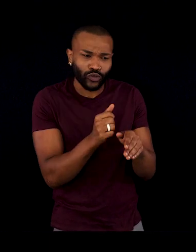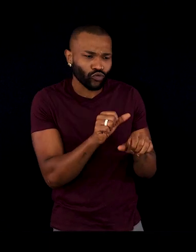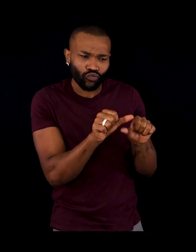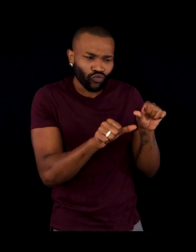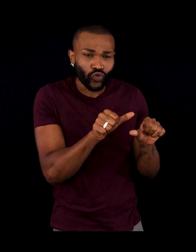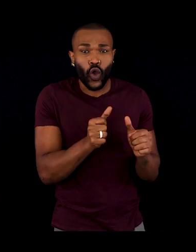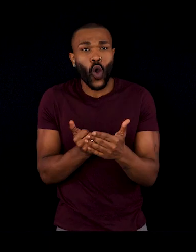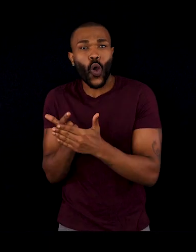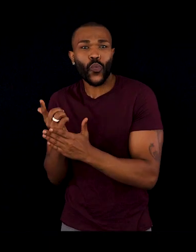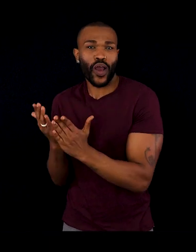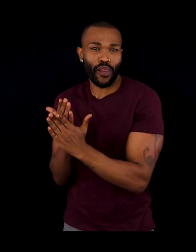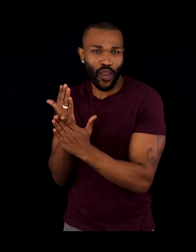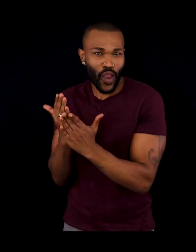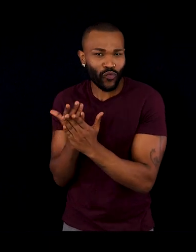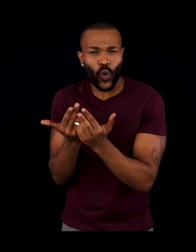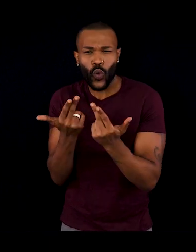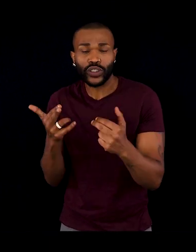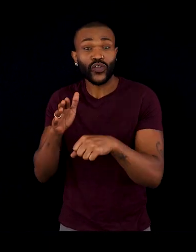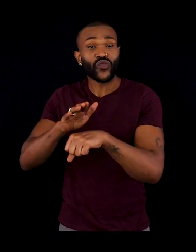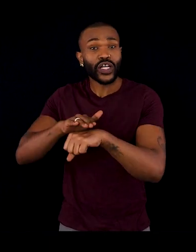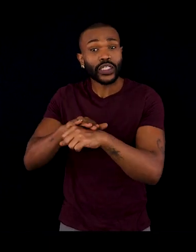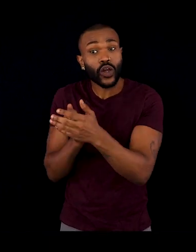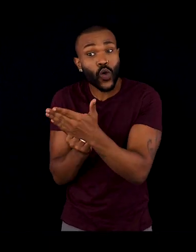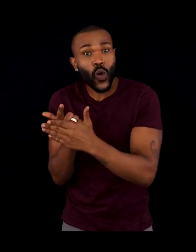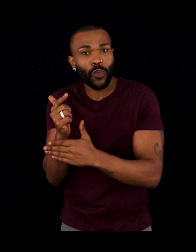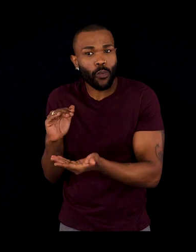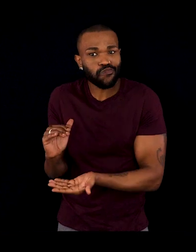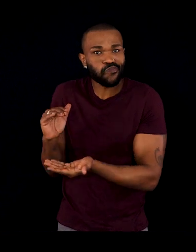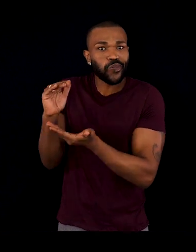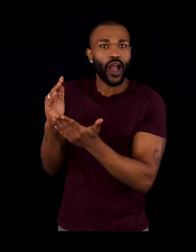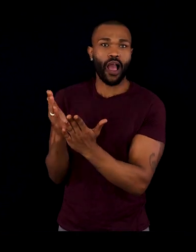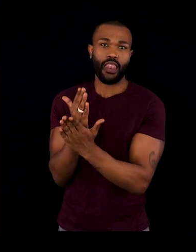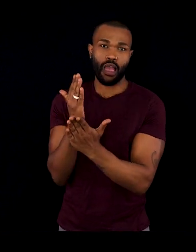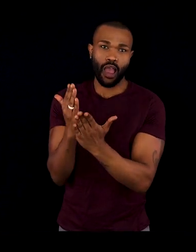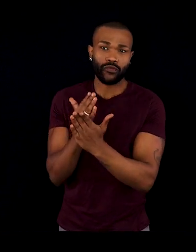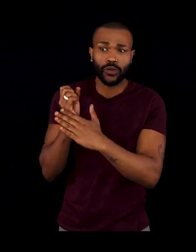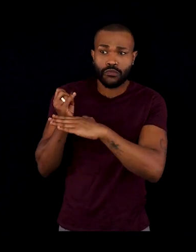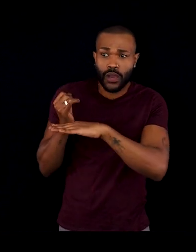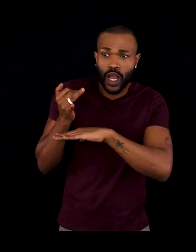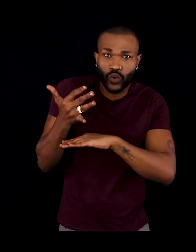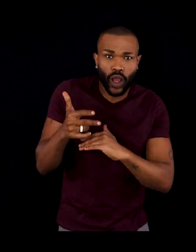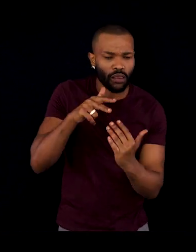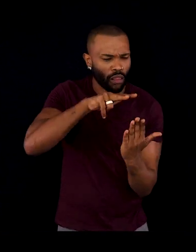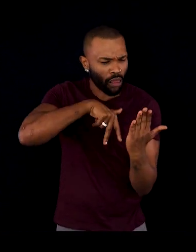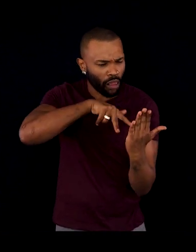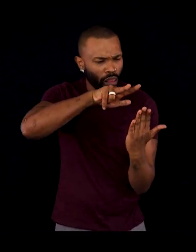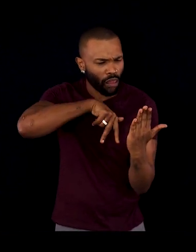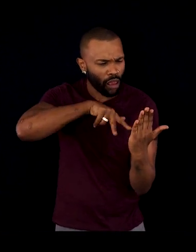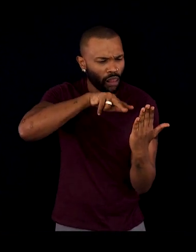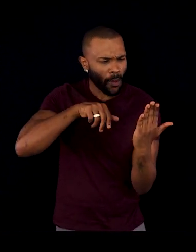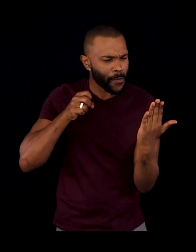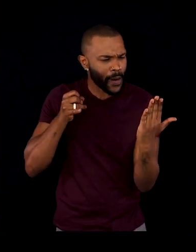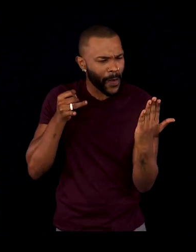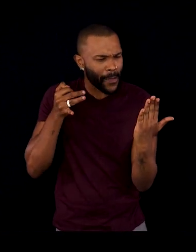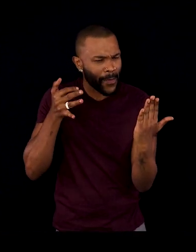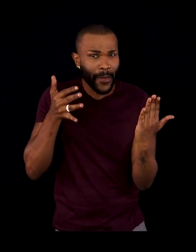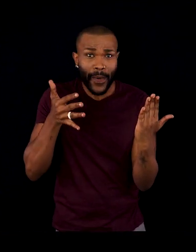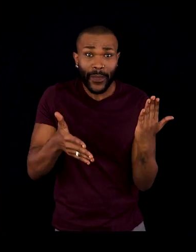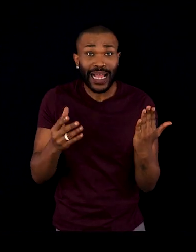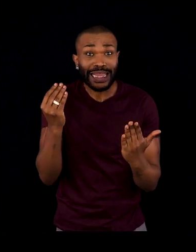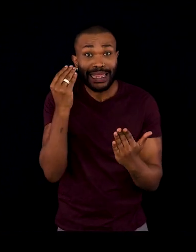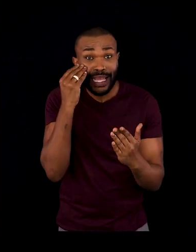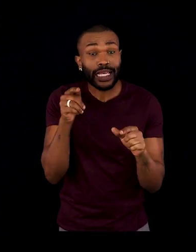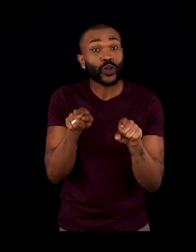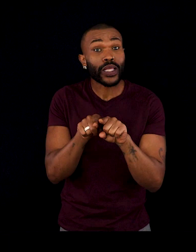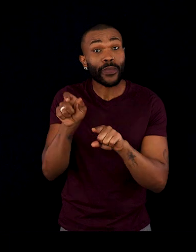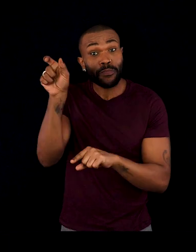comprar livro, deixado de fazer tantas coisas para comprar livros. Passado madrugadas lendo, etc., tentando